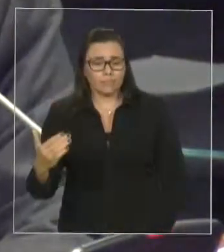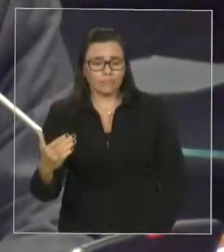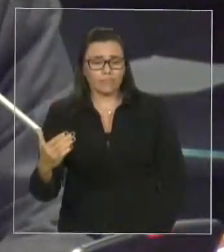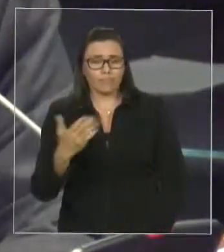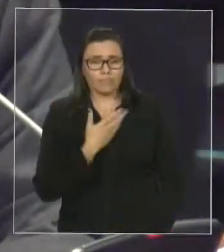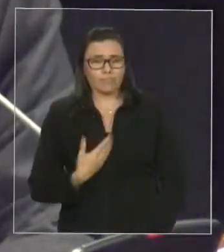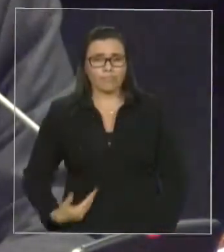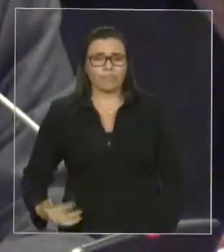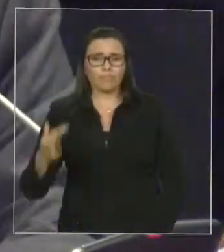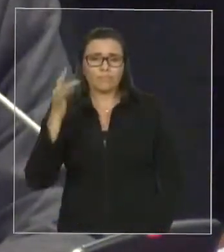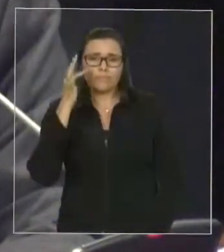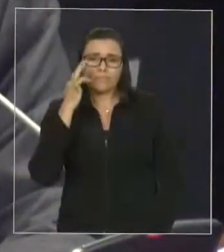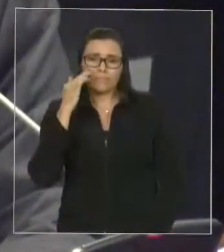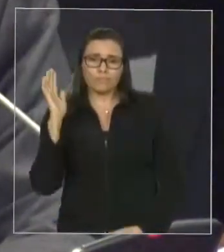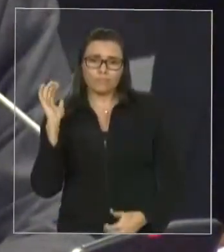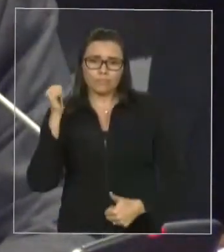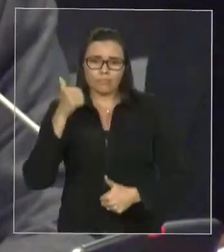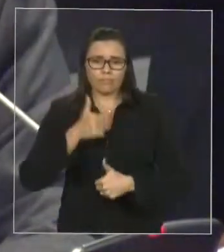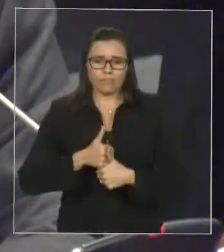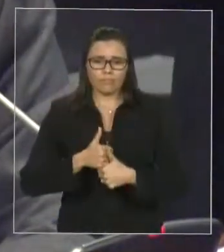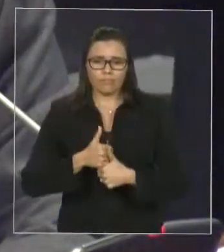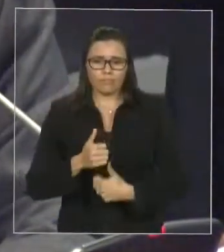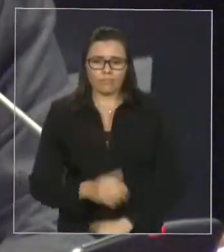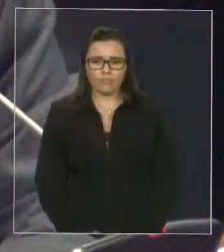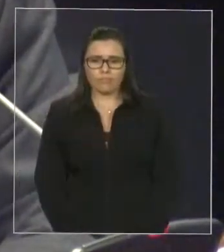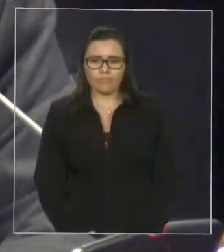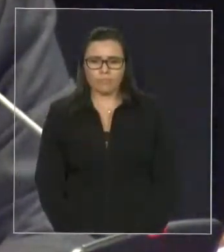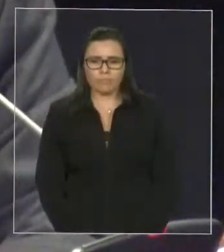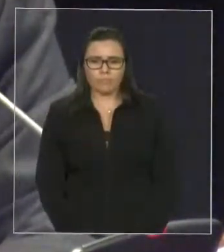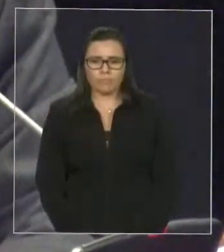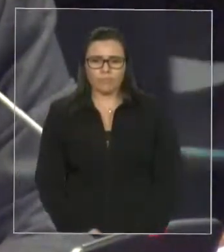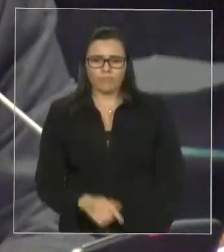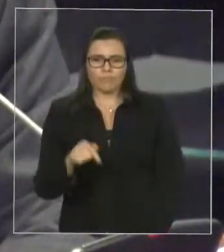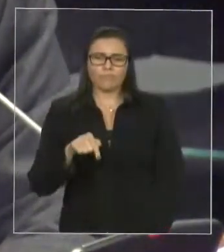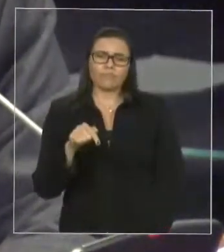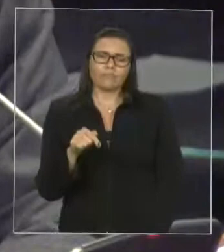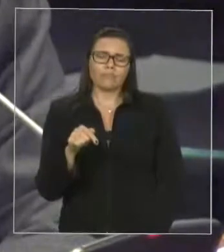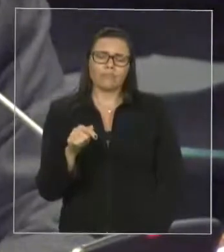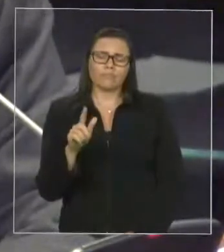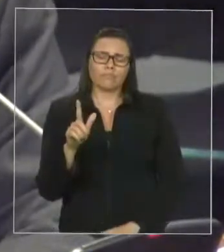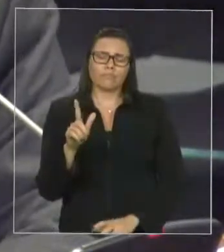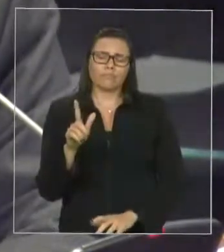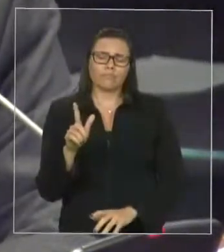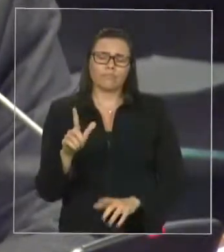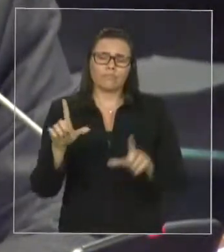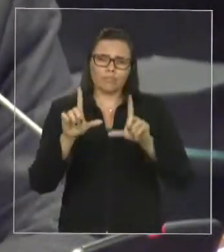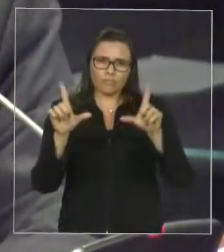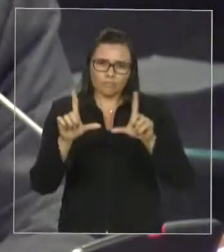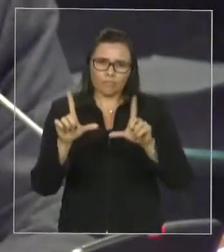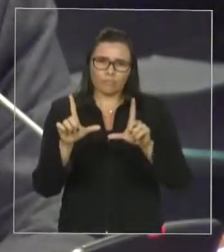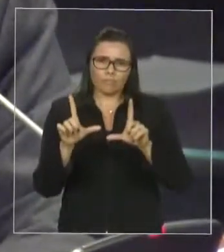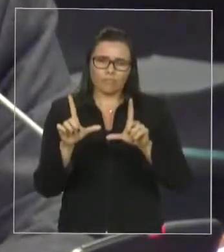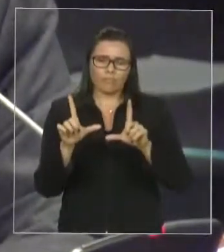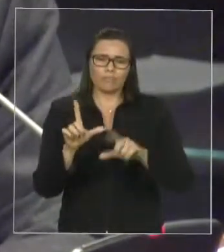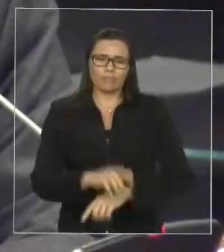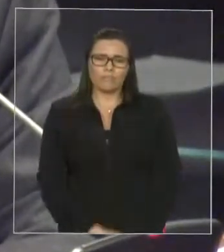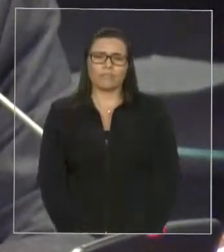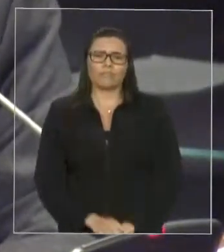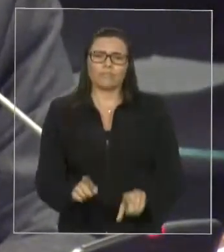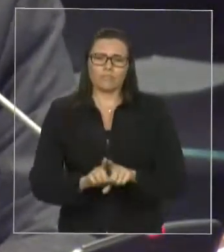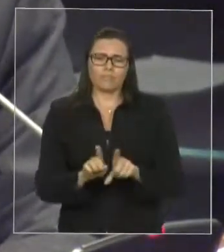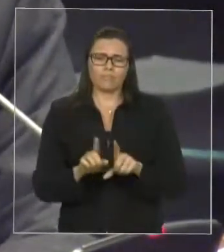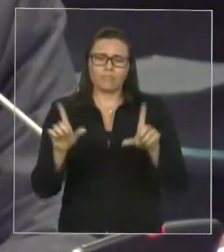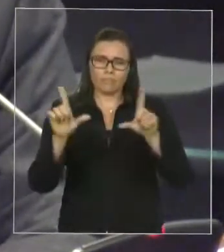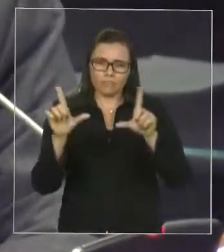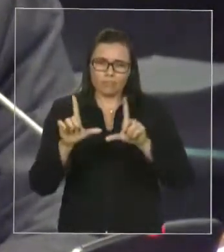Maranhão, o Bom Dia Brasil tem que ter uma pauta negativa sobre o Maranhão. Uma vez eu critiquei aqui a TV Mirante,